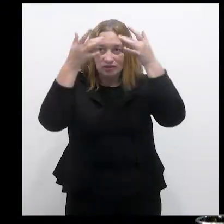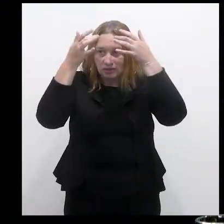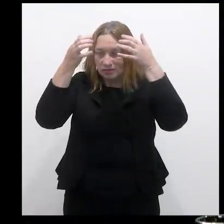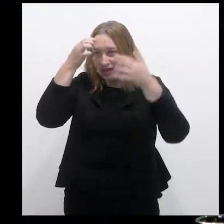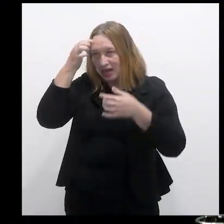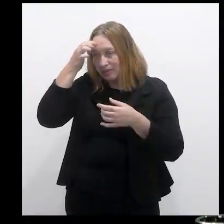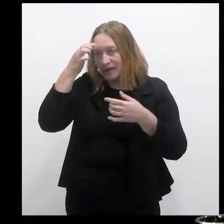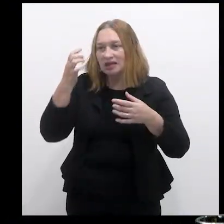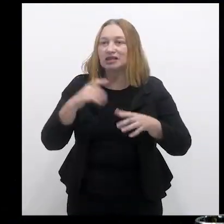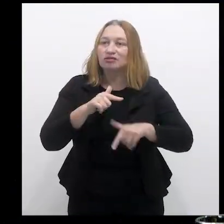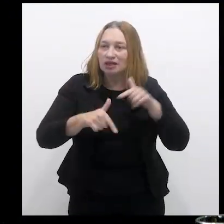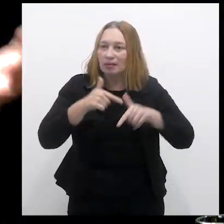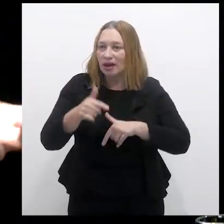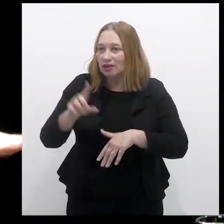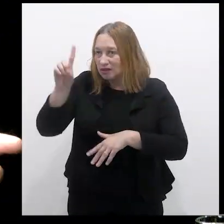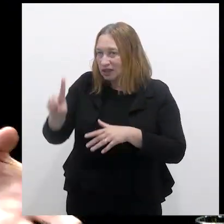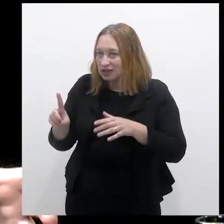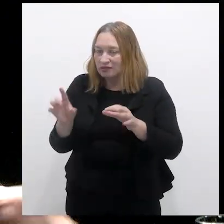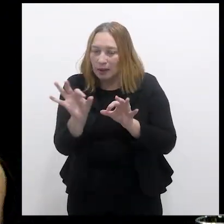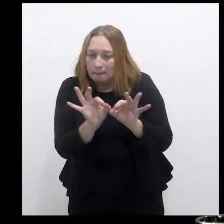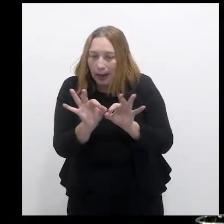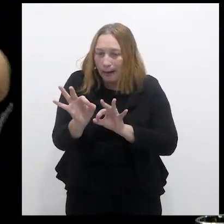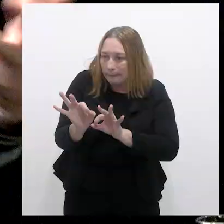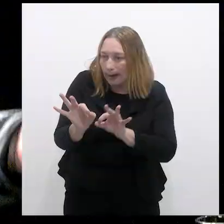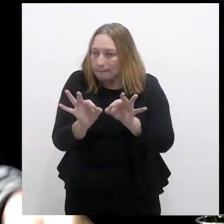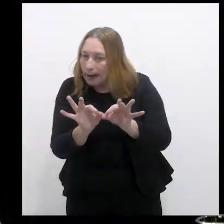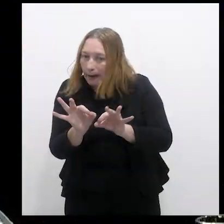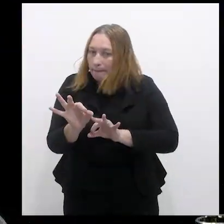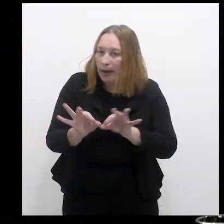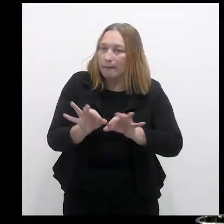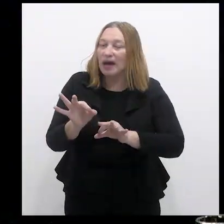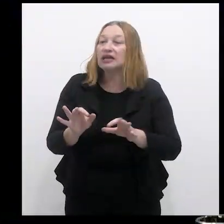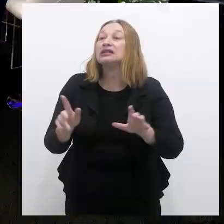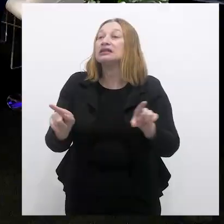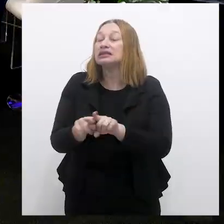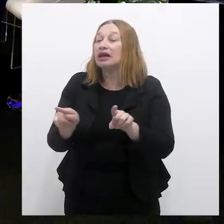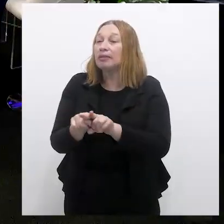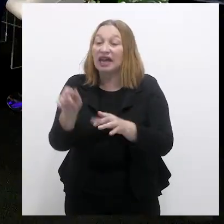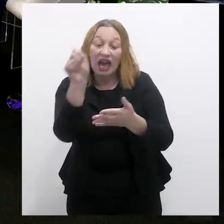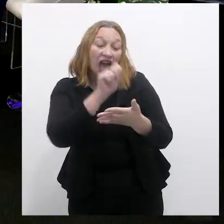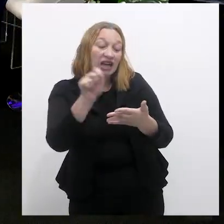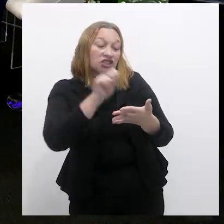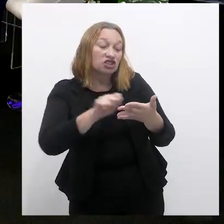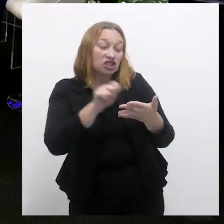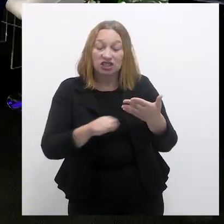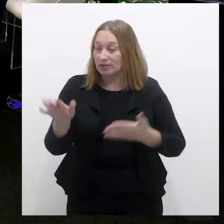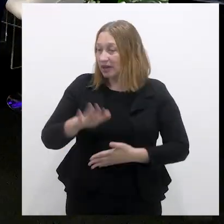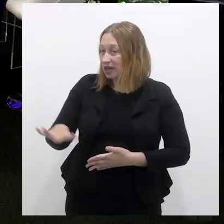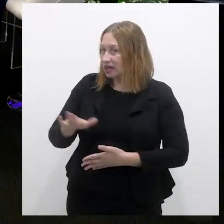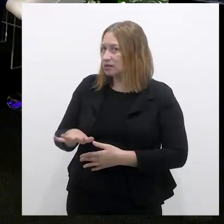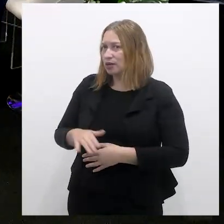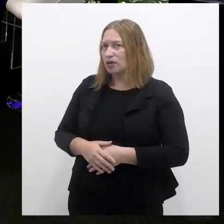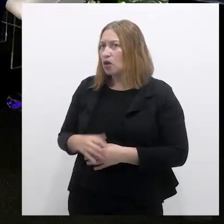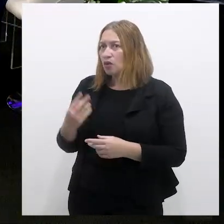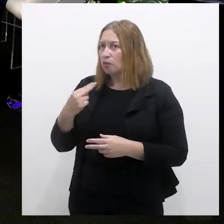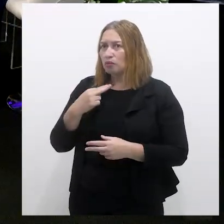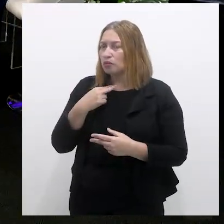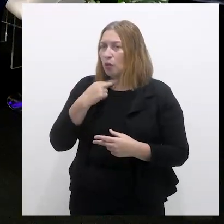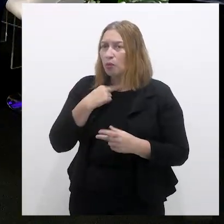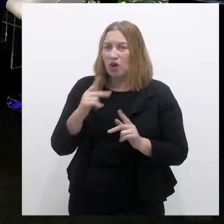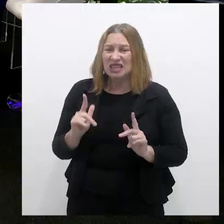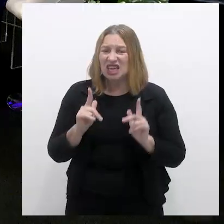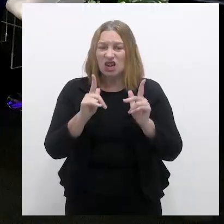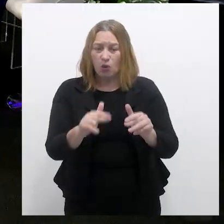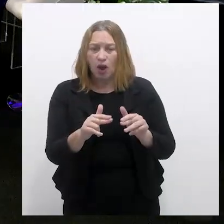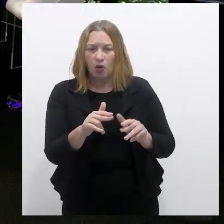isso dentro da minha cabeça, e aí no trabalho junto com a direção a gente vai lapidando. E a pegada da escrita para criança? Como é que funciona isso? Você não pode escrever para